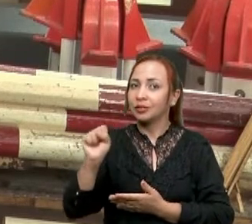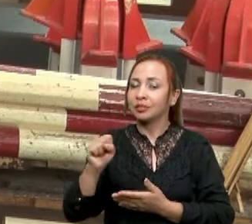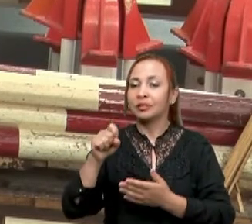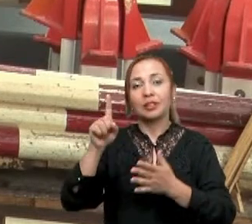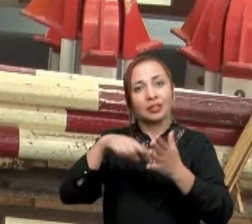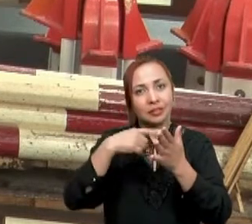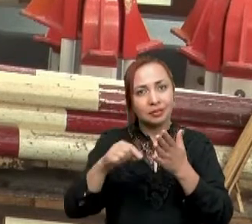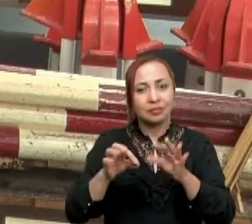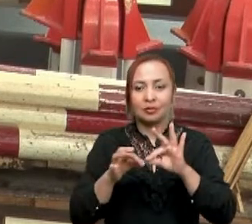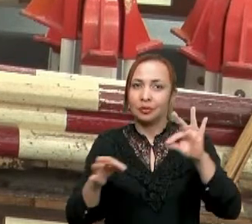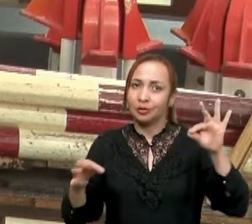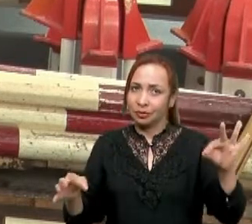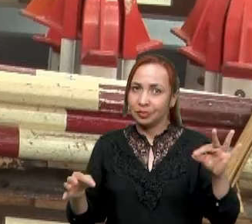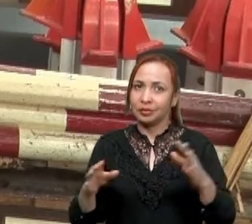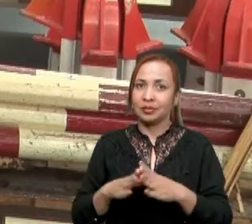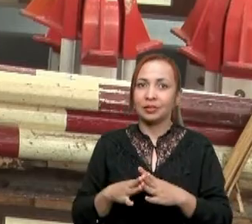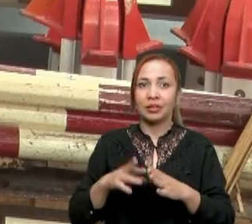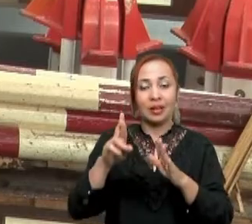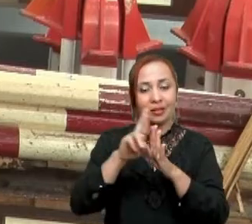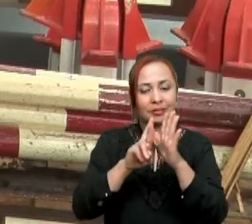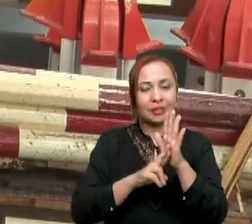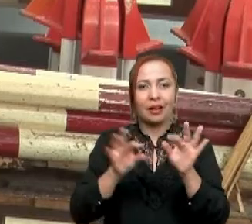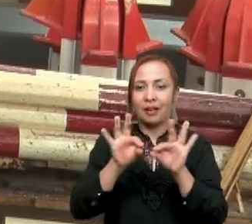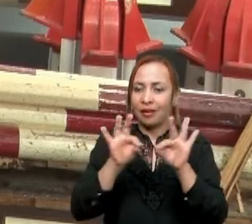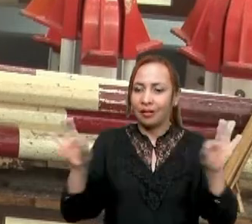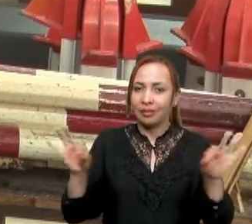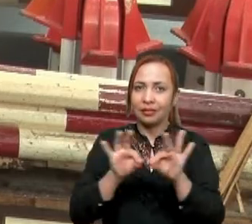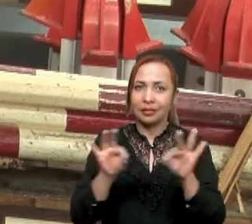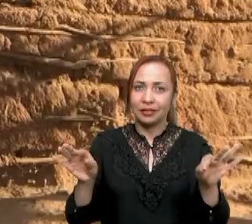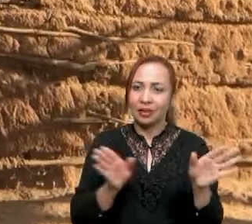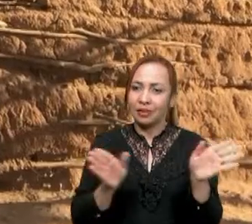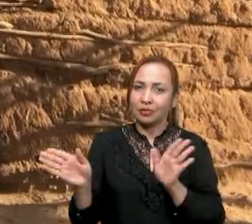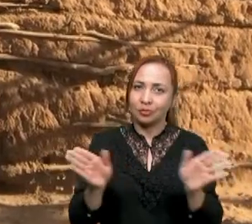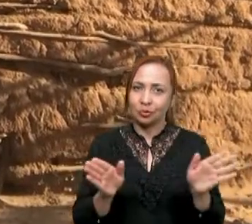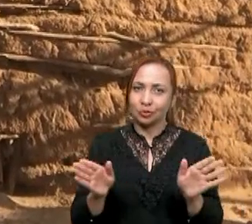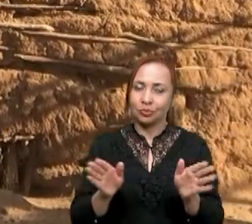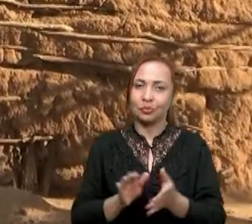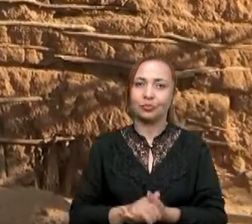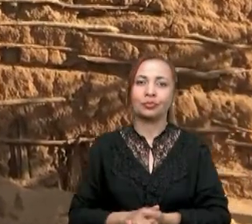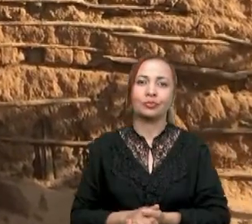vai traçar as distâncias e as retas entre um ponto e outro